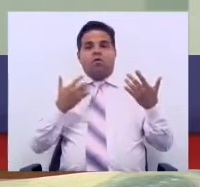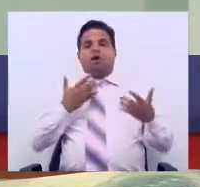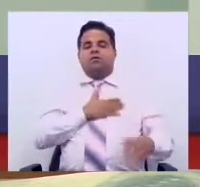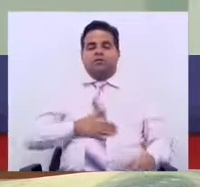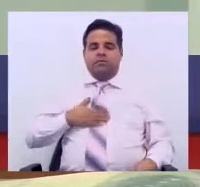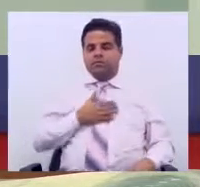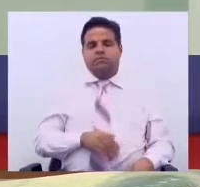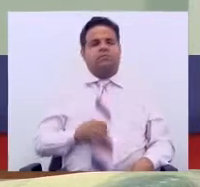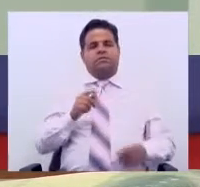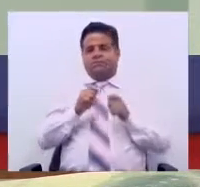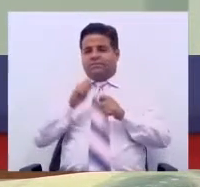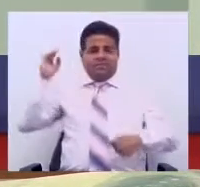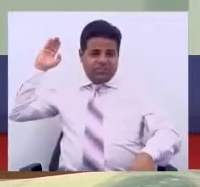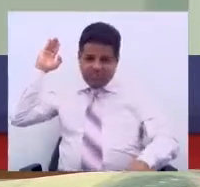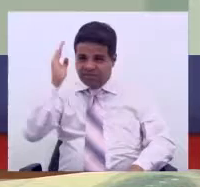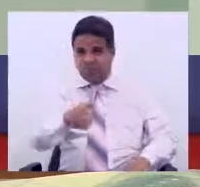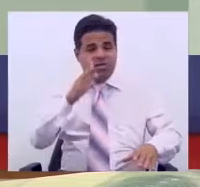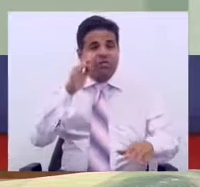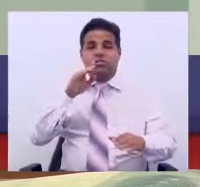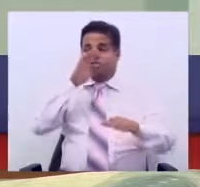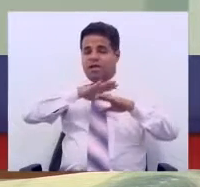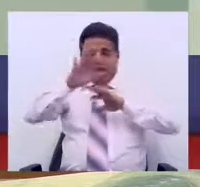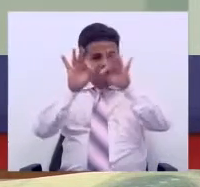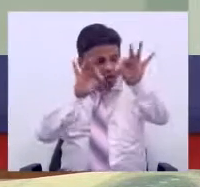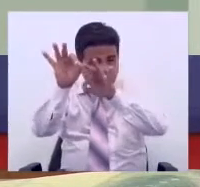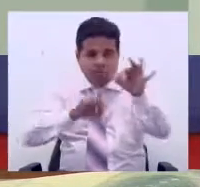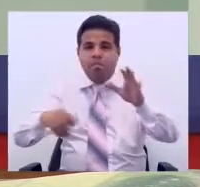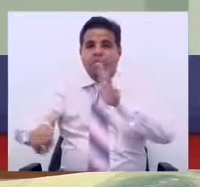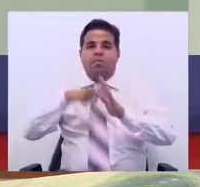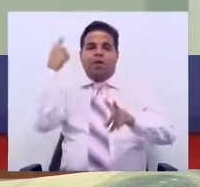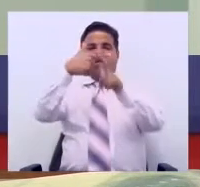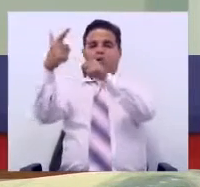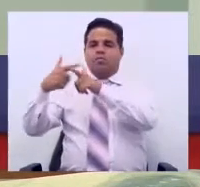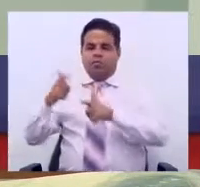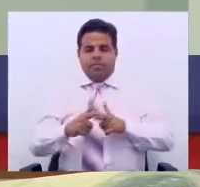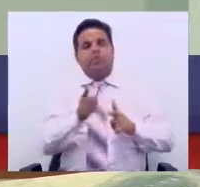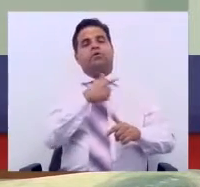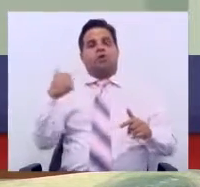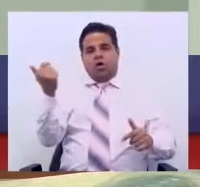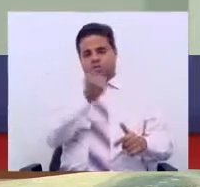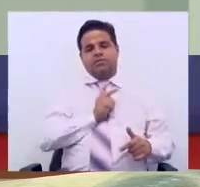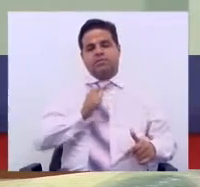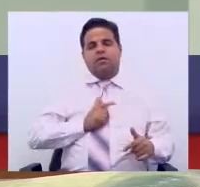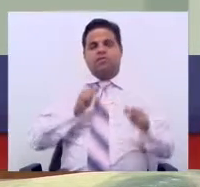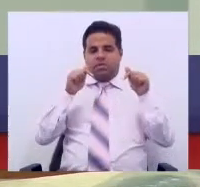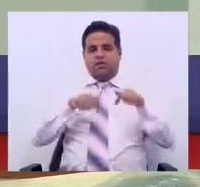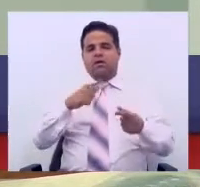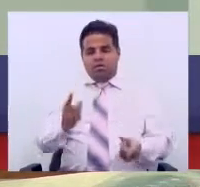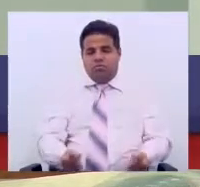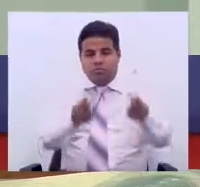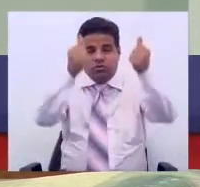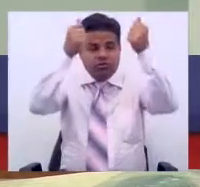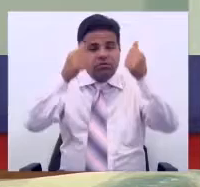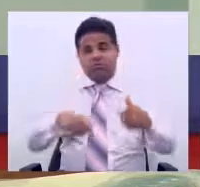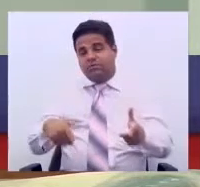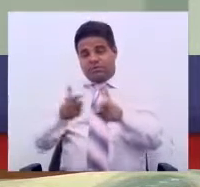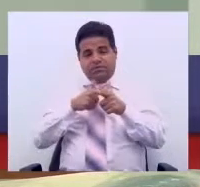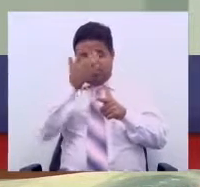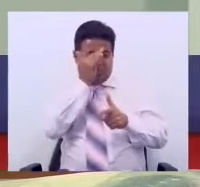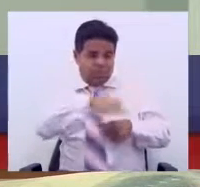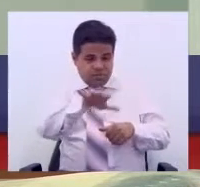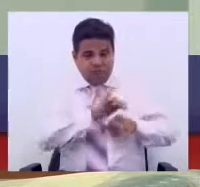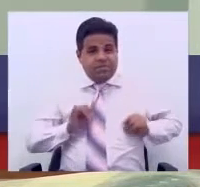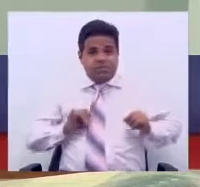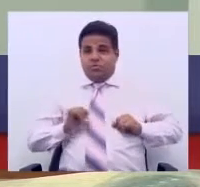isso estivesse diretamente ligado a resolver primeiro o problema que nós temos que resolver, que é o dinheiro que se deve aos educadores